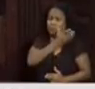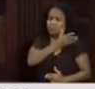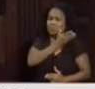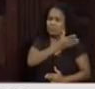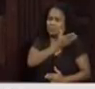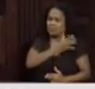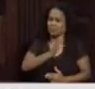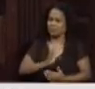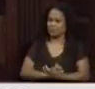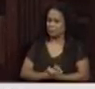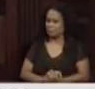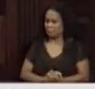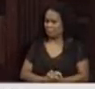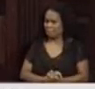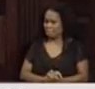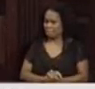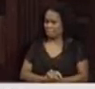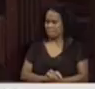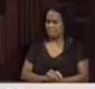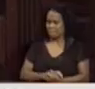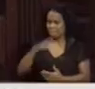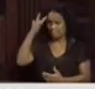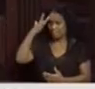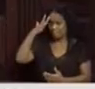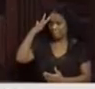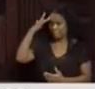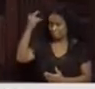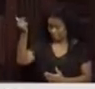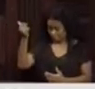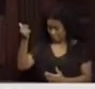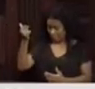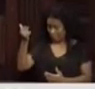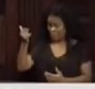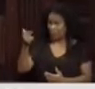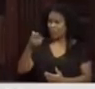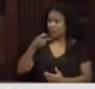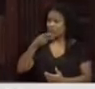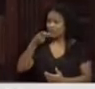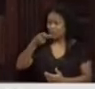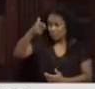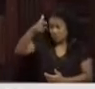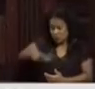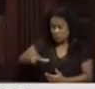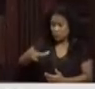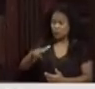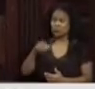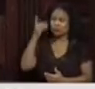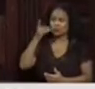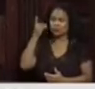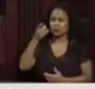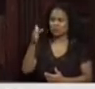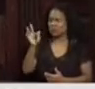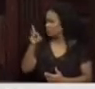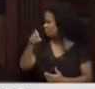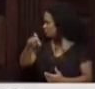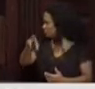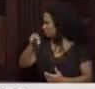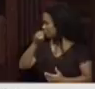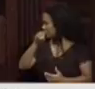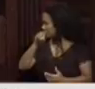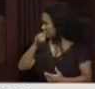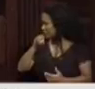dizer mais. Amanhã eu vou falar do Freixo de novo. E vou provar o uso que ele